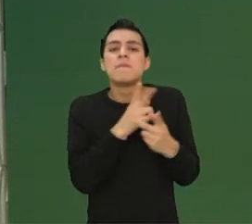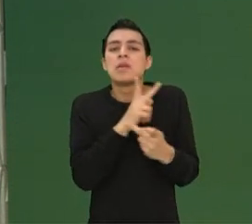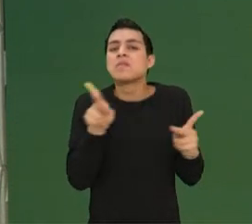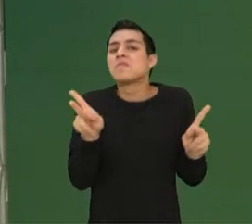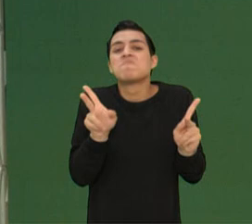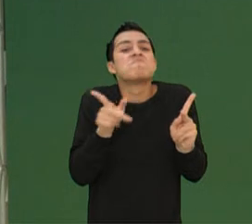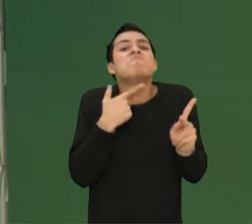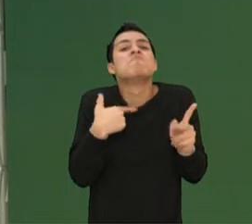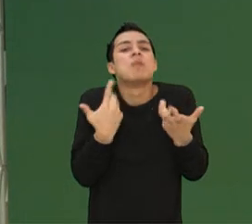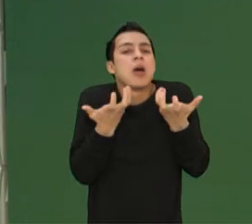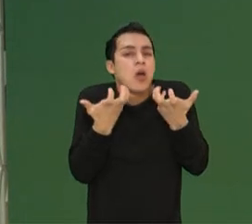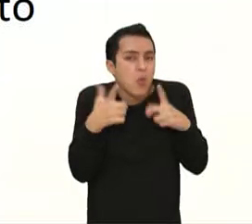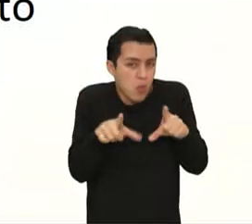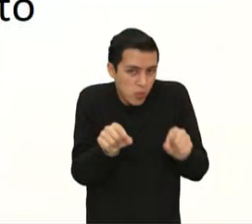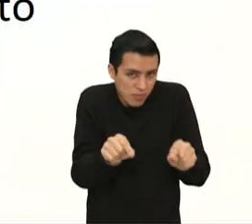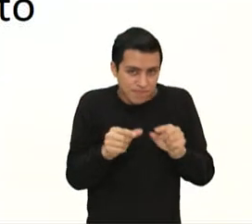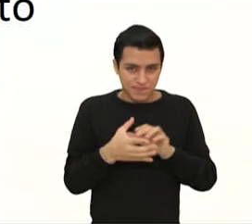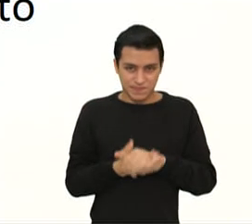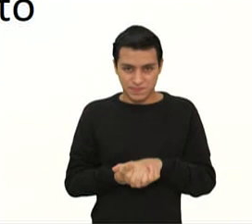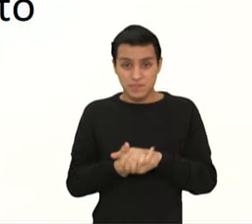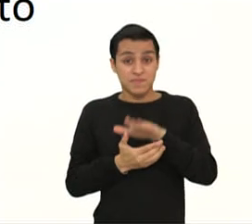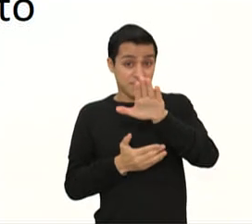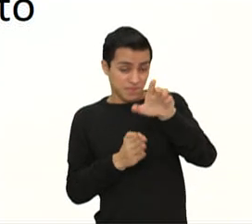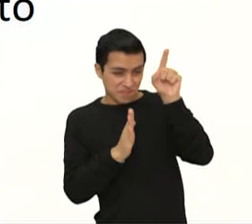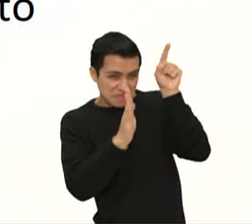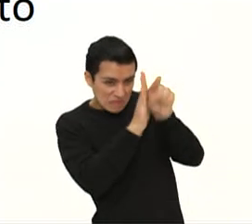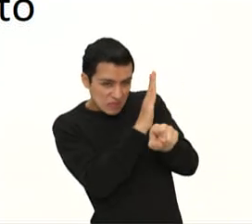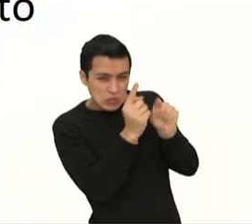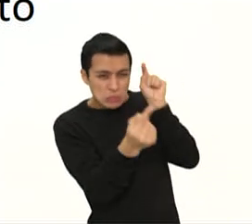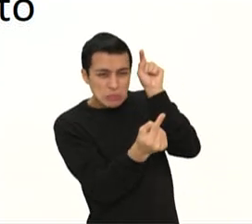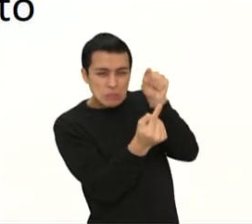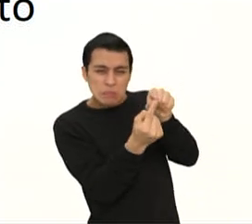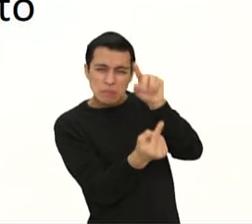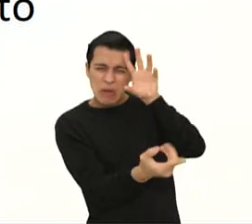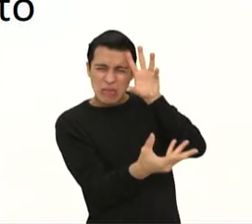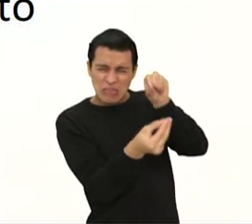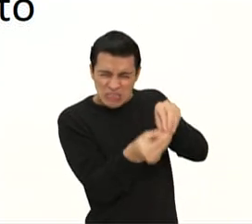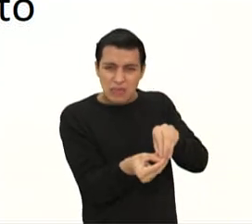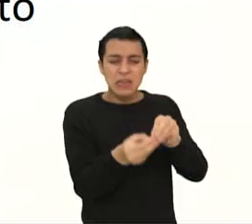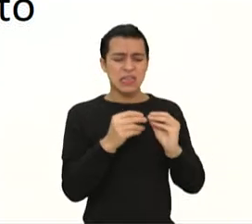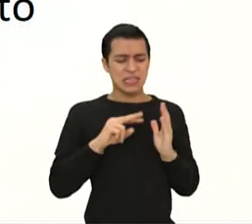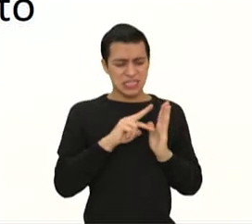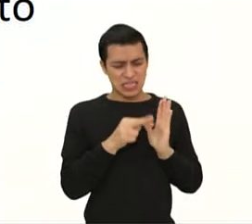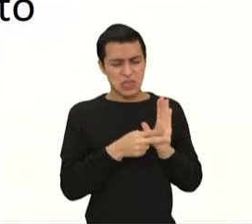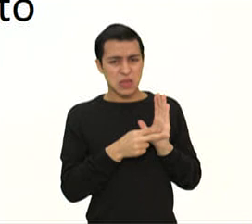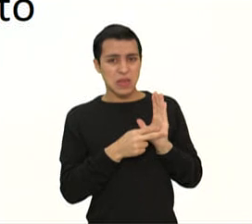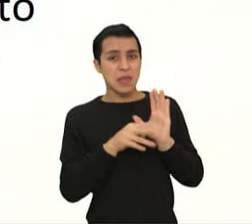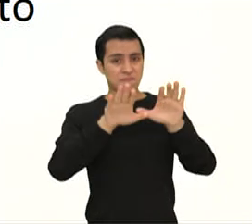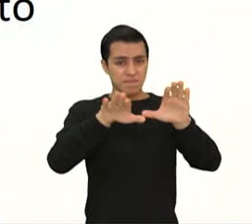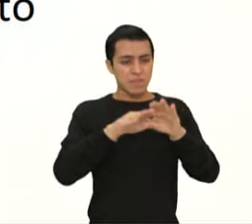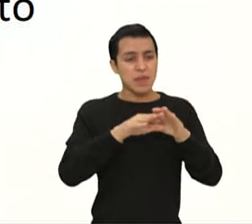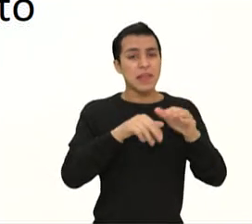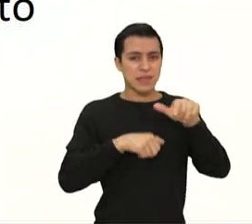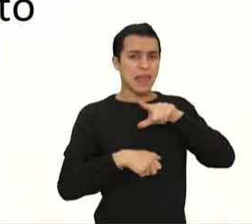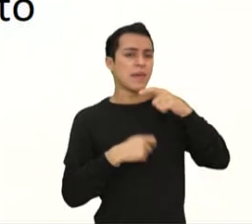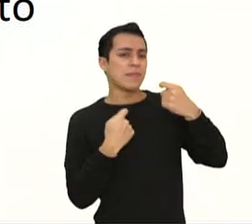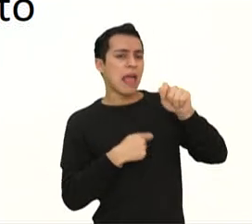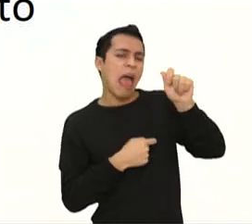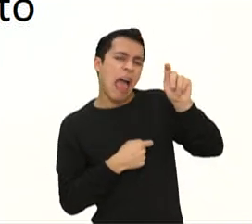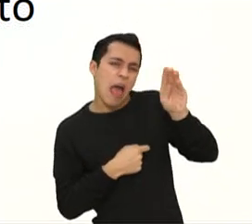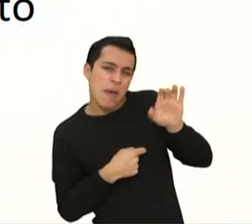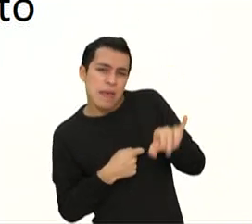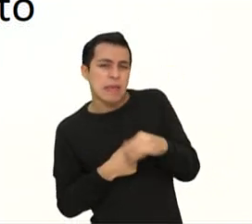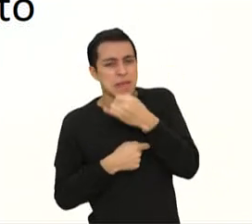objetivo. Quando eu utilizo perguntas objetivas, elas requerem seleção de alternativas.